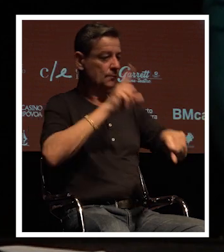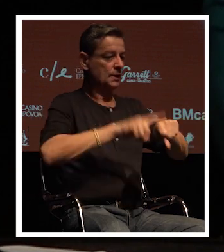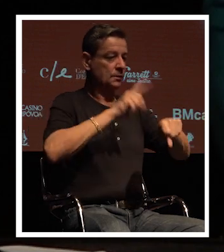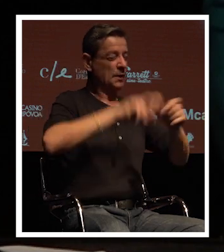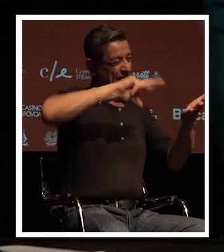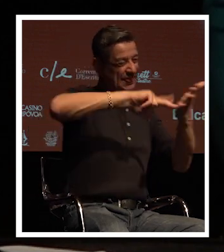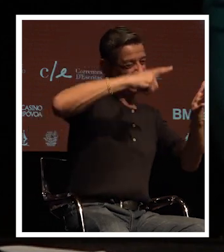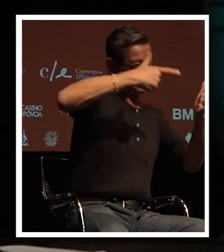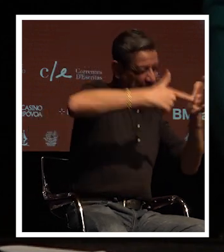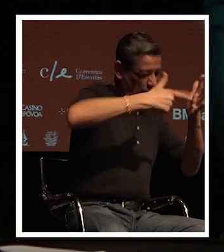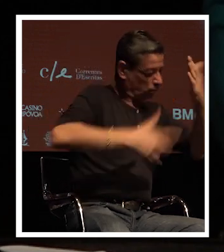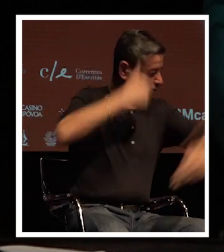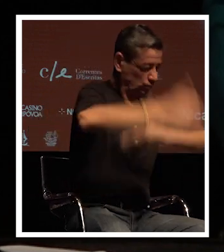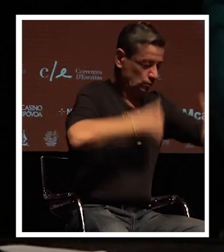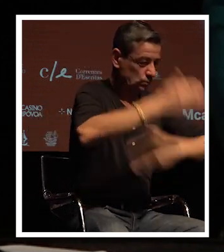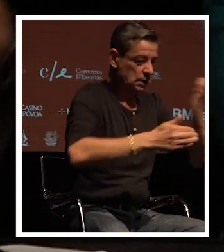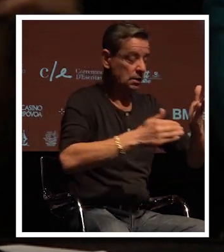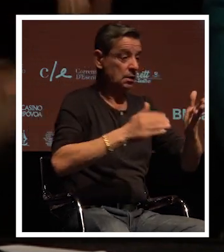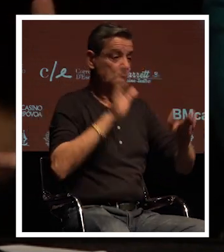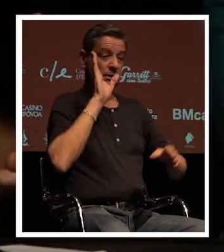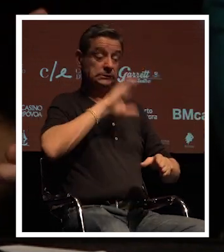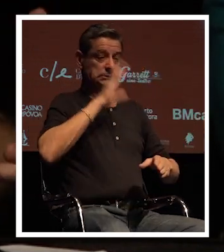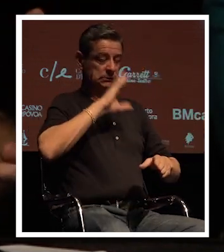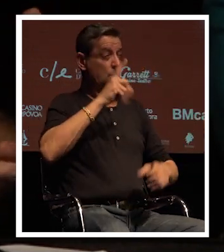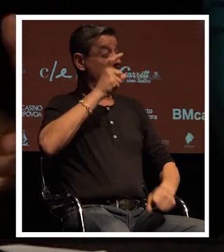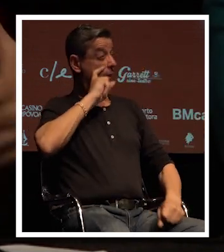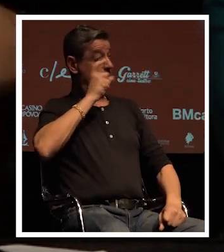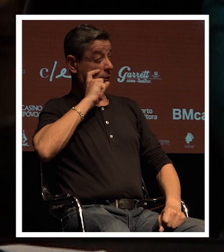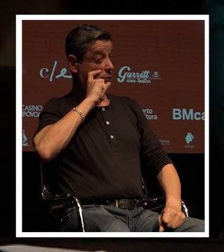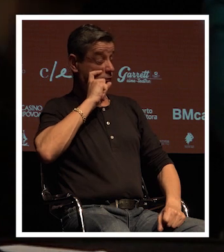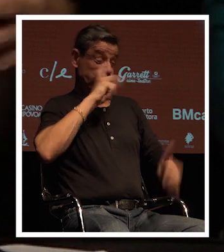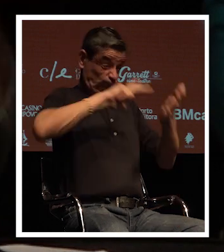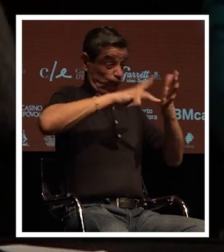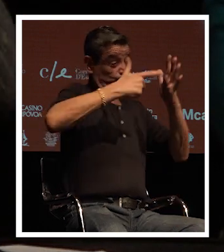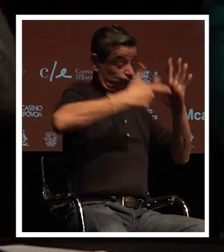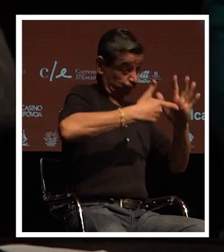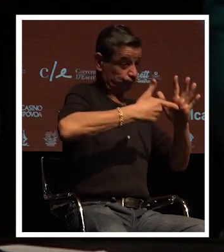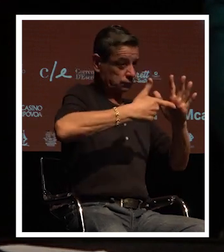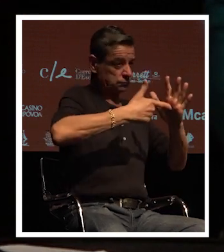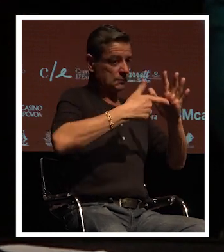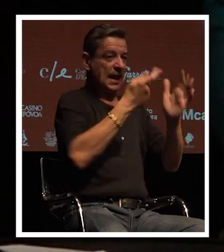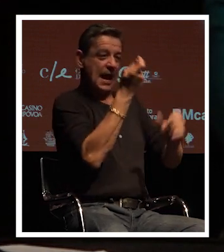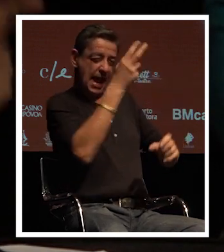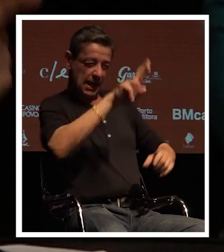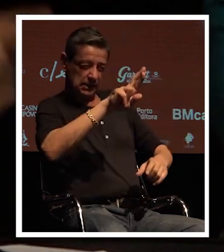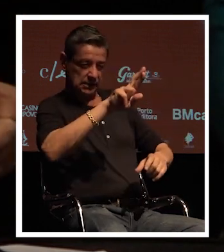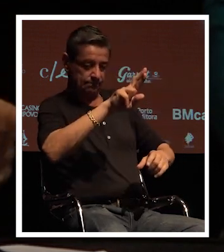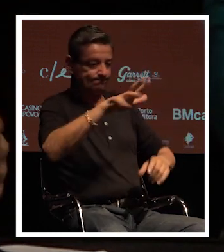tecnofeudalismo não é em que sendo o o feudalismo uma uma hegemonia